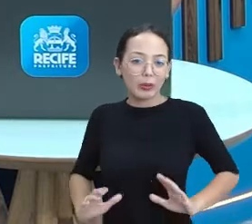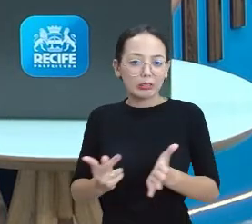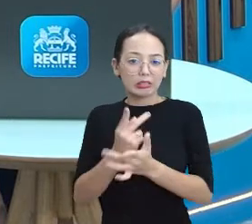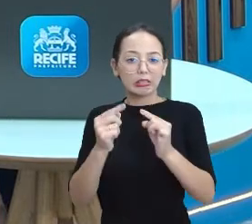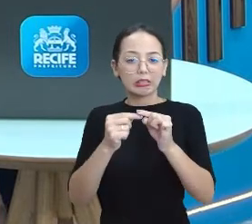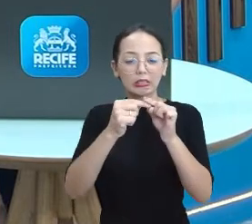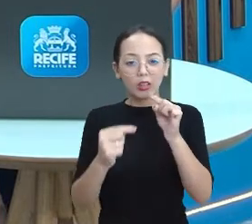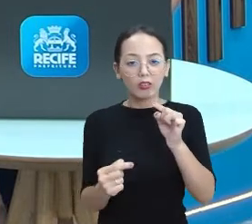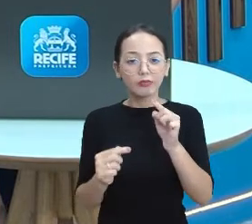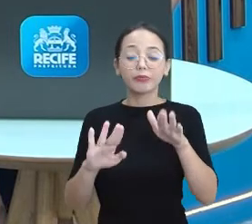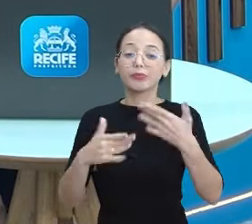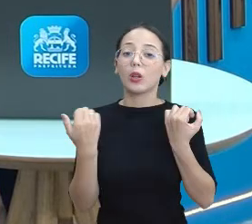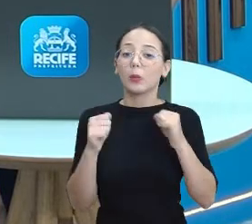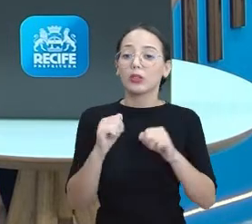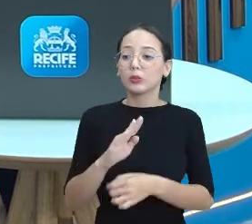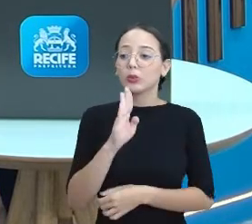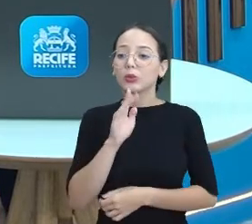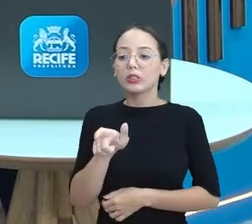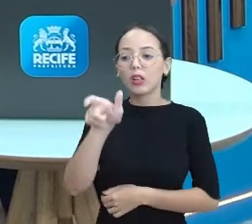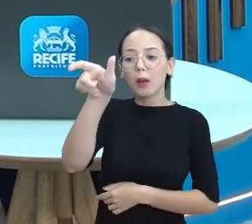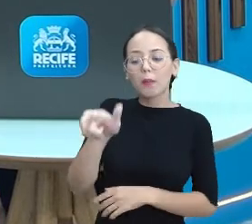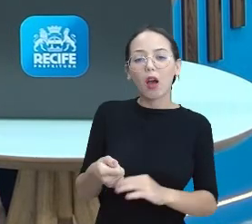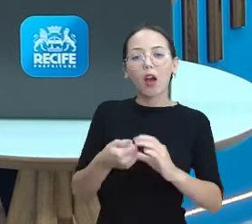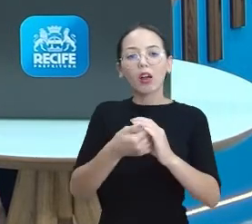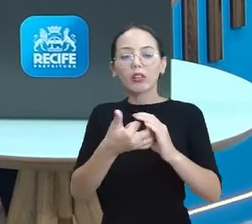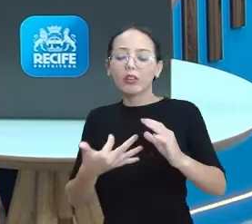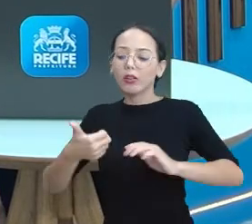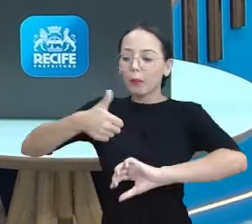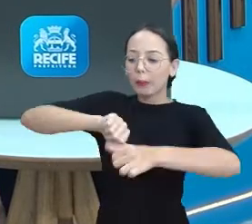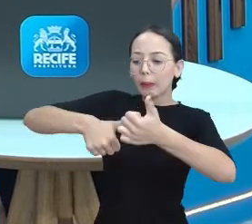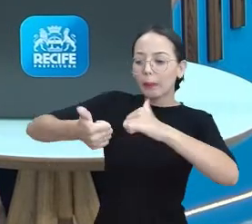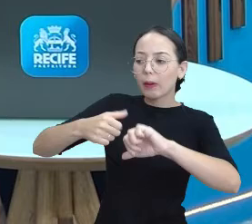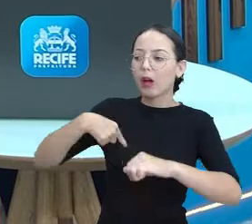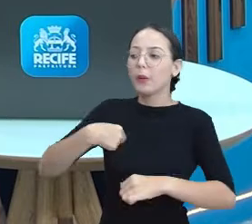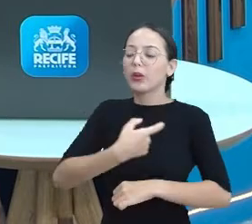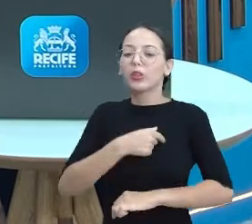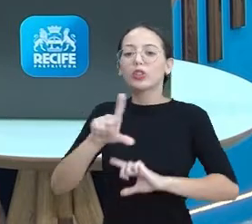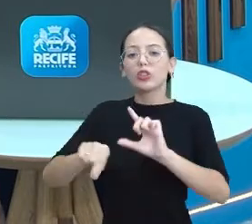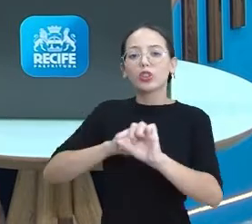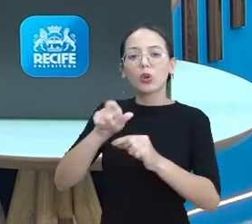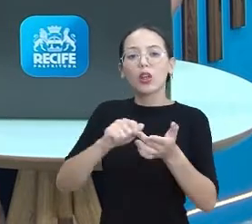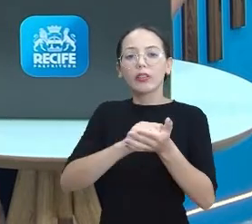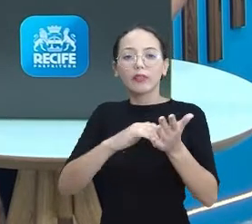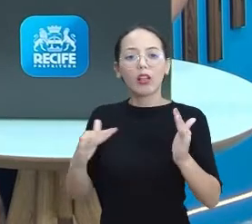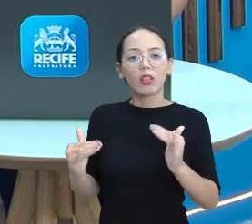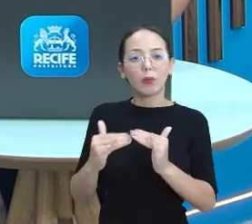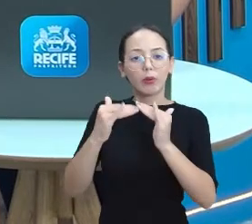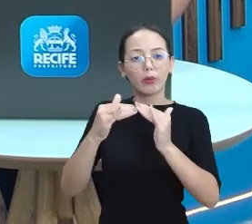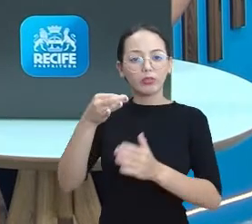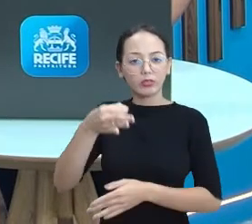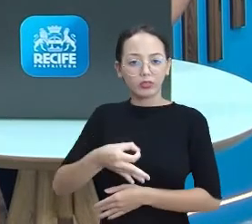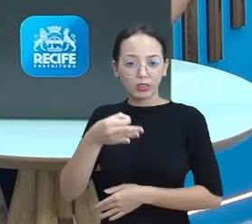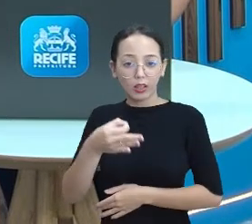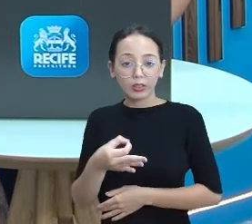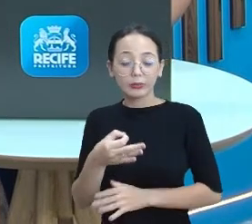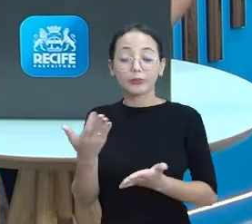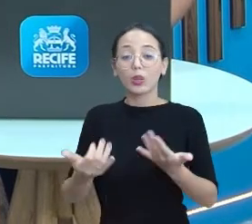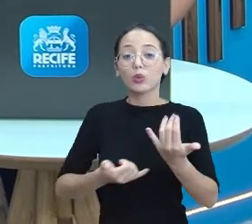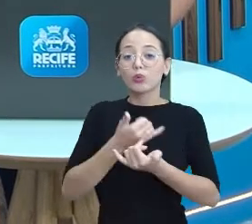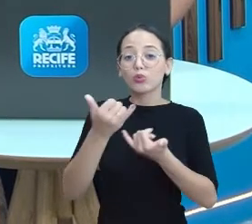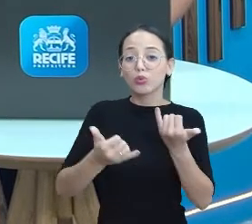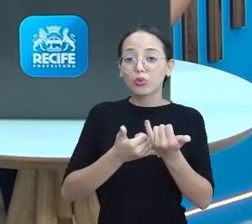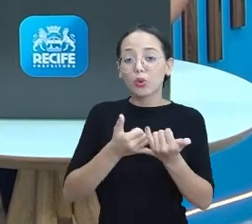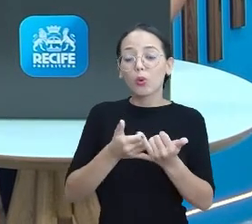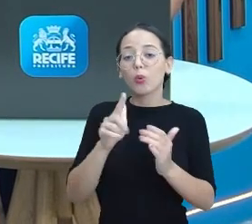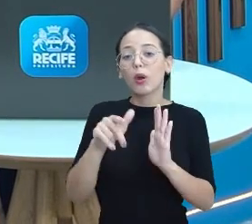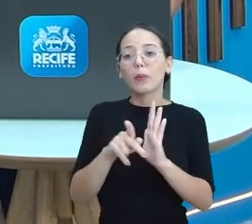Então, a gente precisa conhecer o perfil do estudante para a gente poder escolher a atividade adequada. Esse jogo